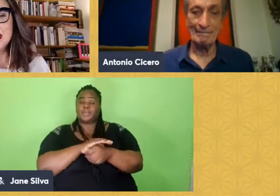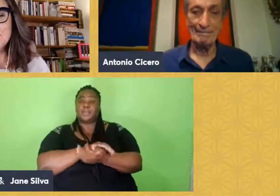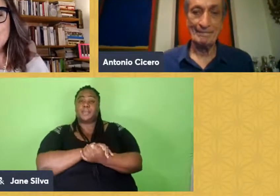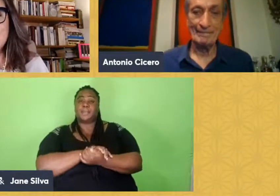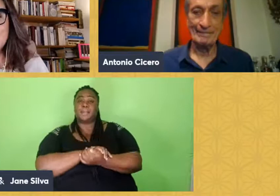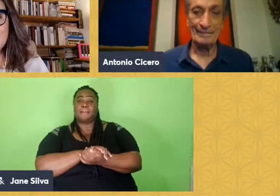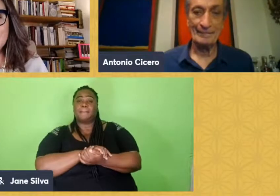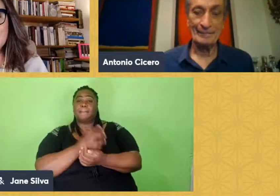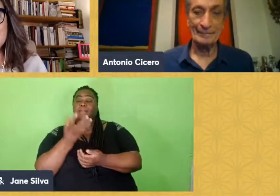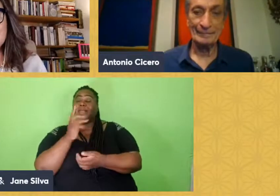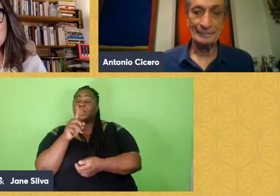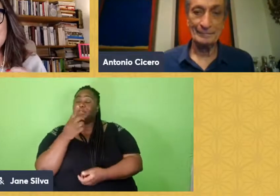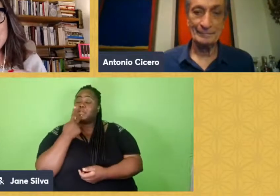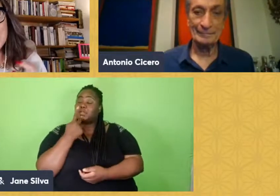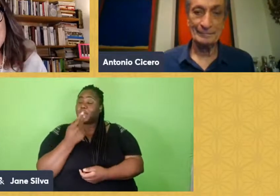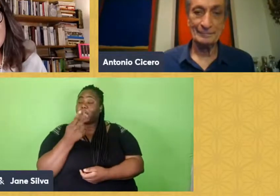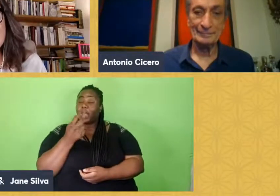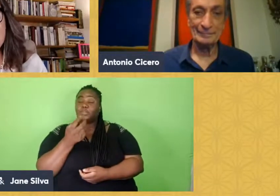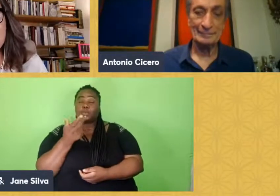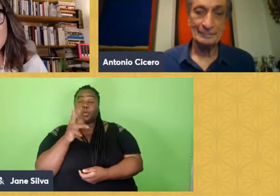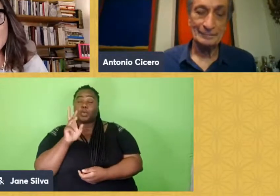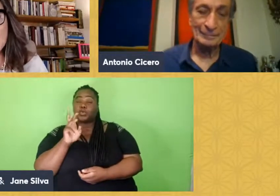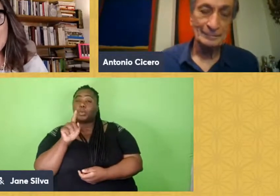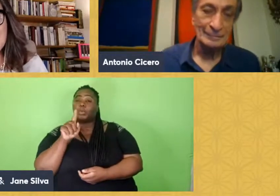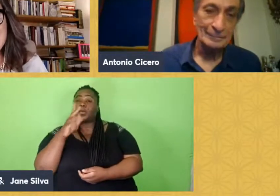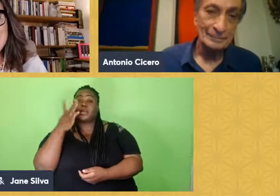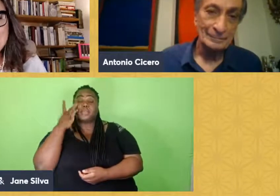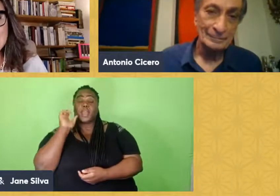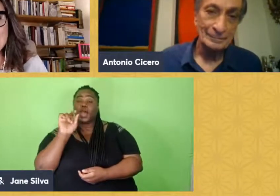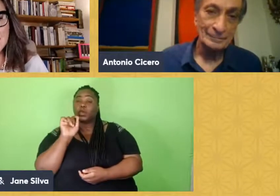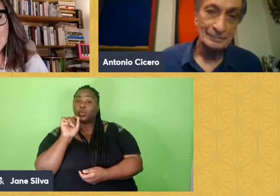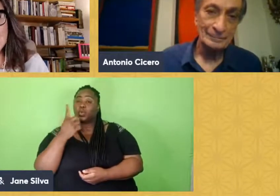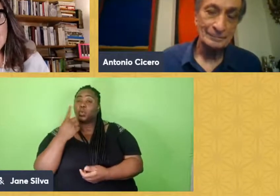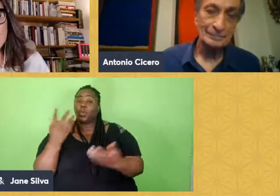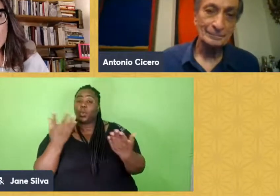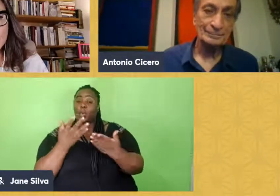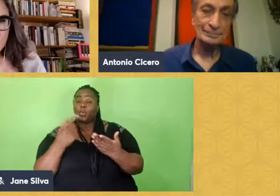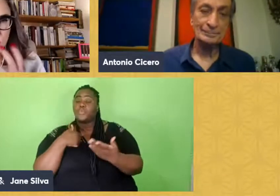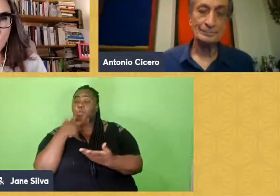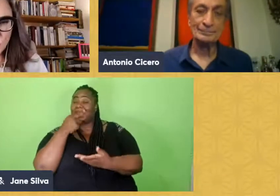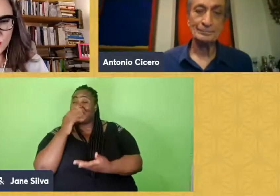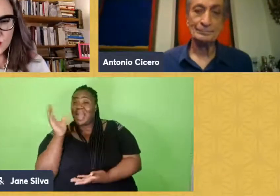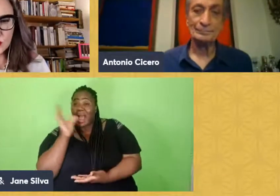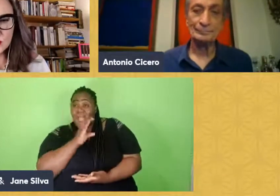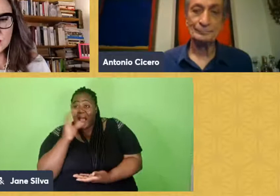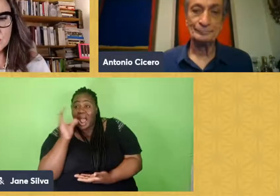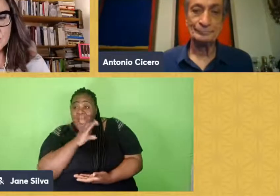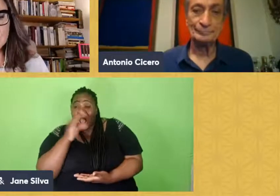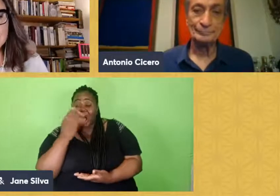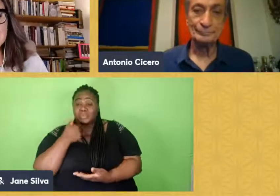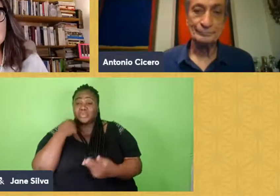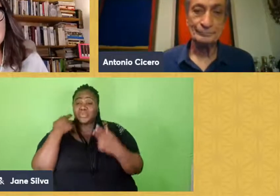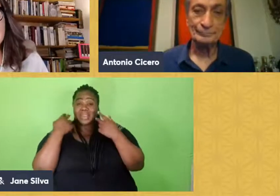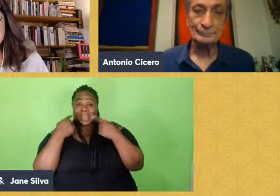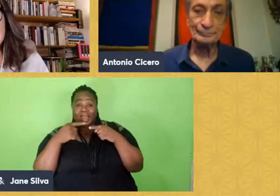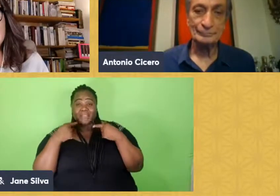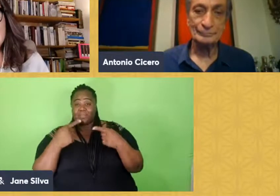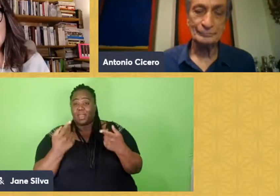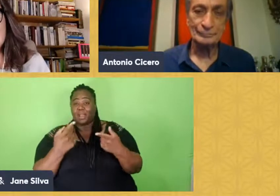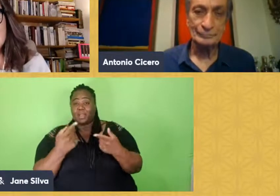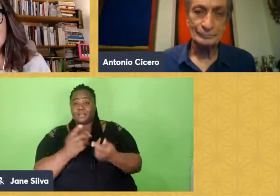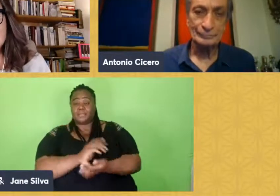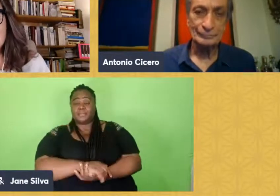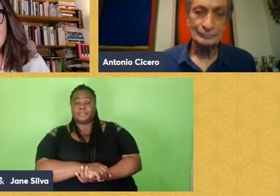e eu queria que você falasse um pouco sobre isso, se você acha que hoje há uma pressa no discurso, né?